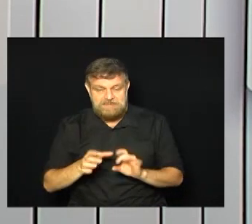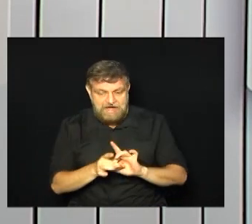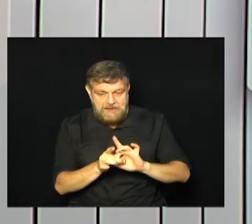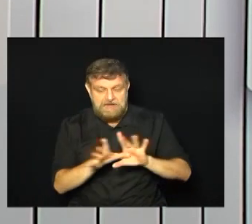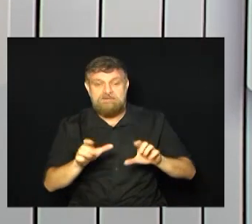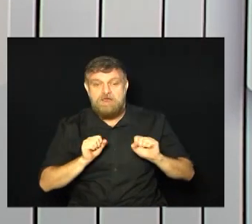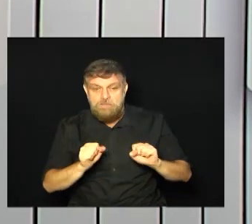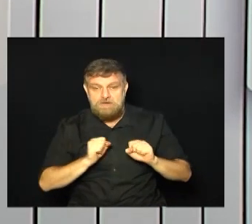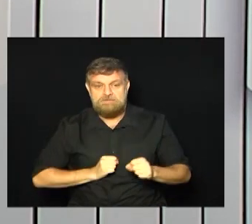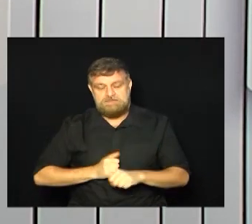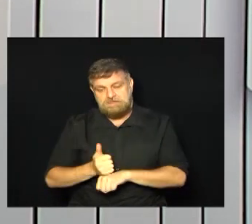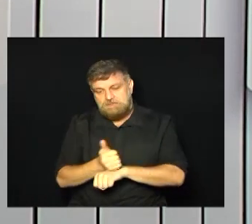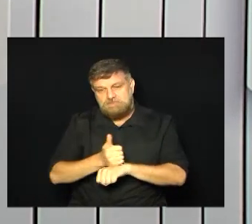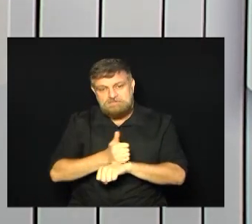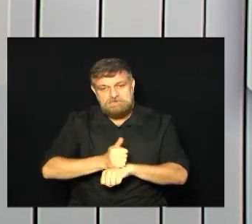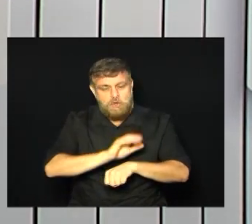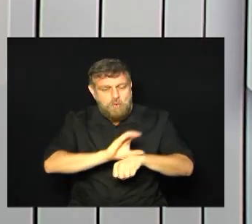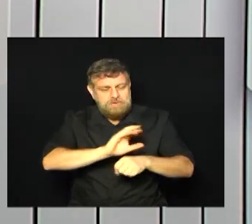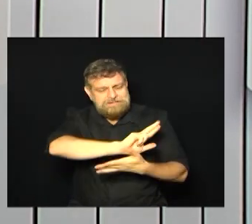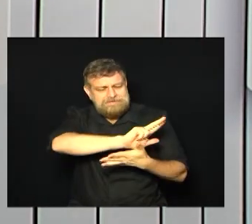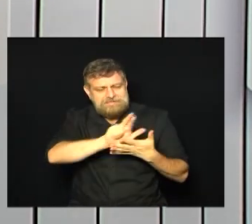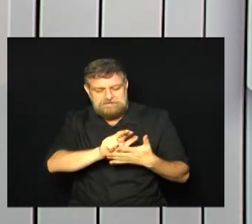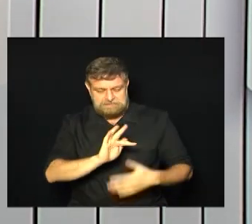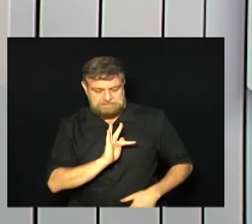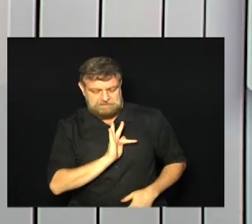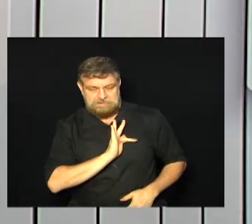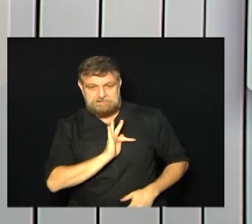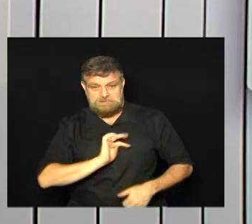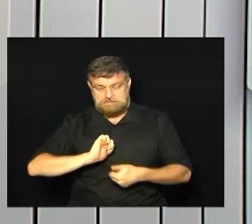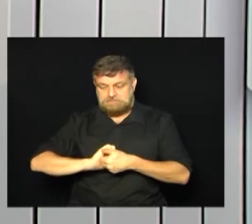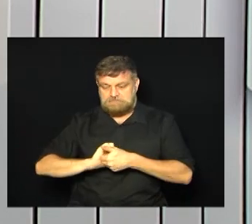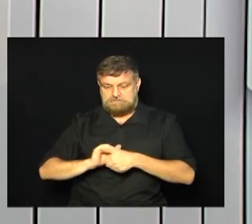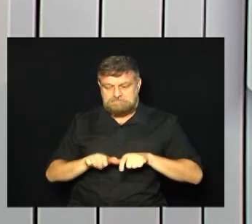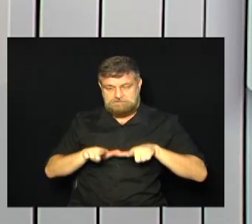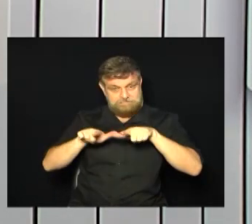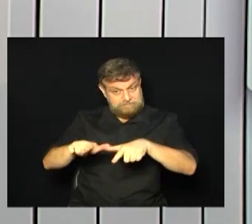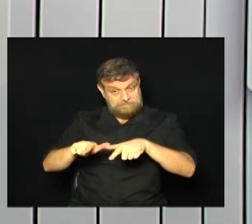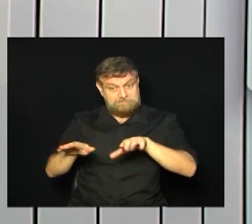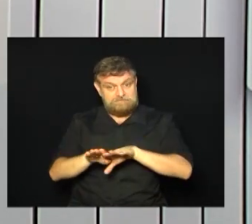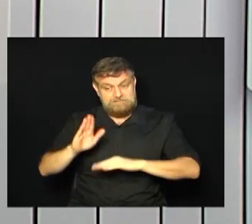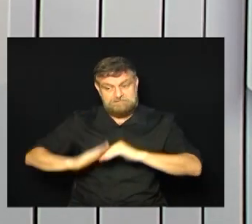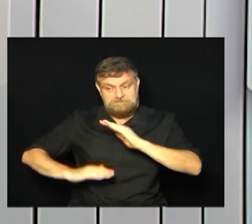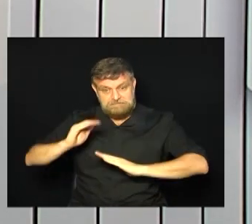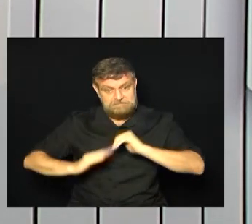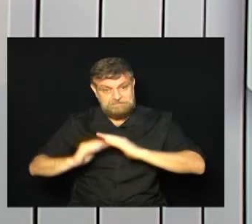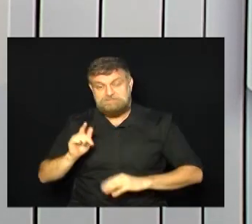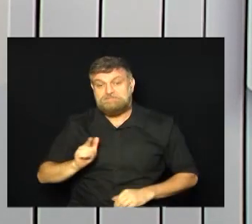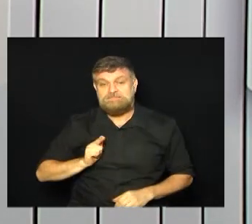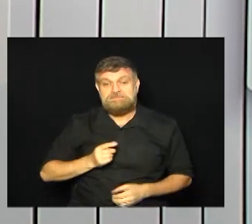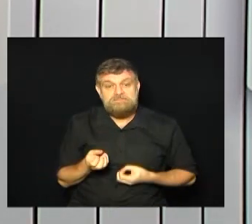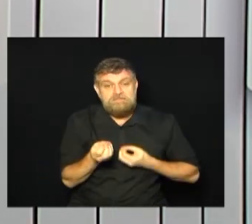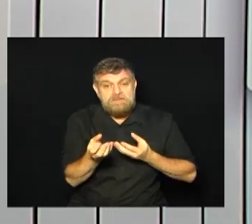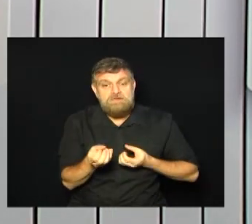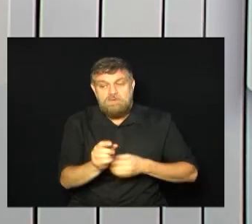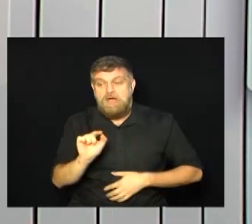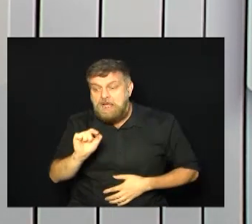para diversos cursos. Técnico, qualificação profissional. Então, para nos passar as informações sobre